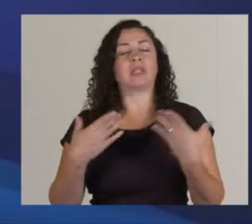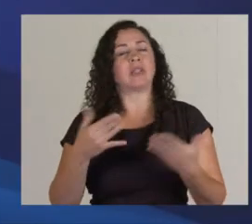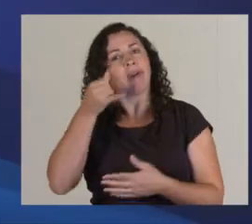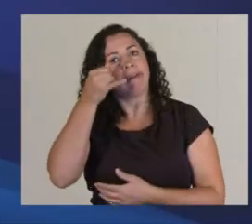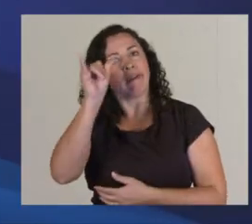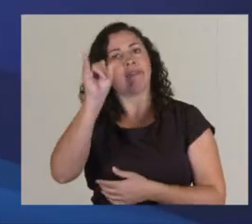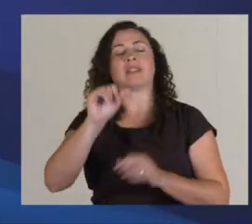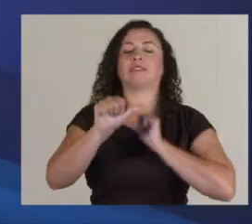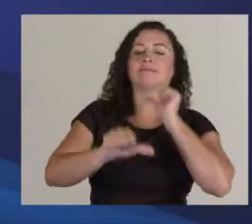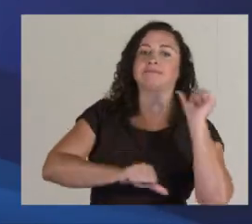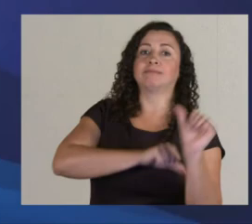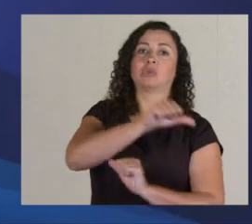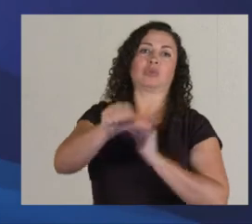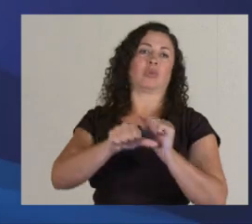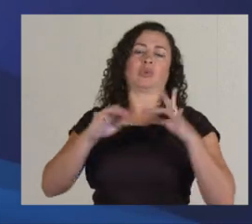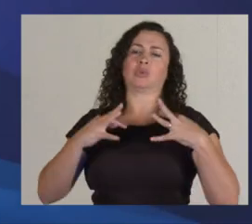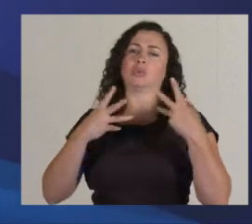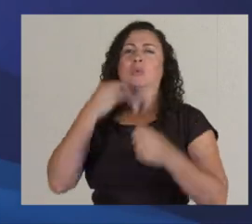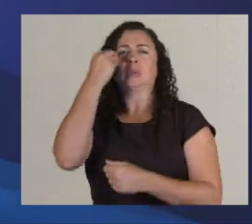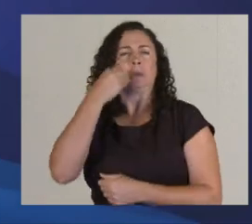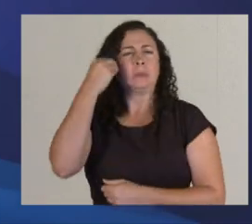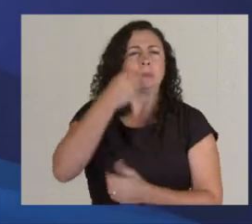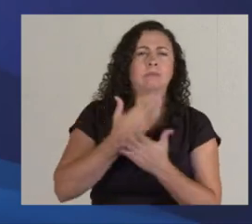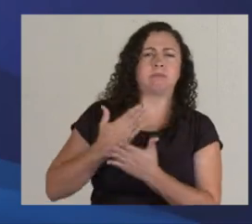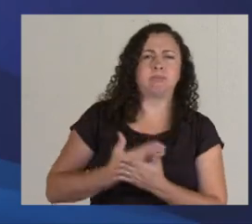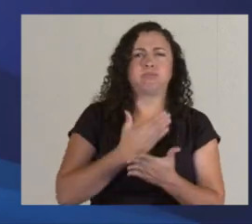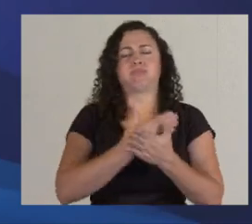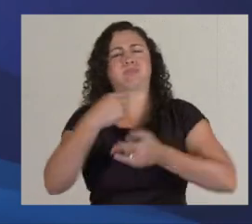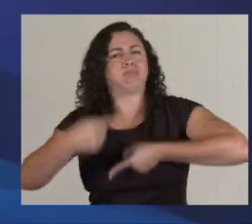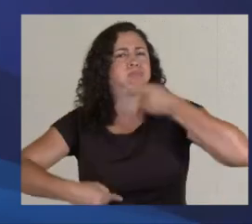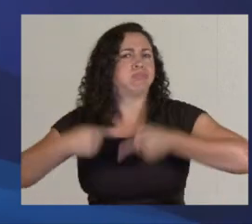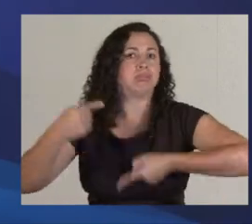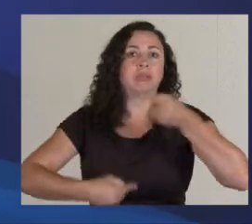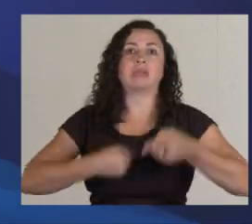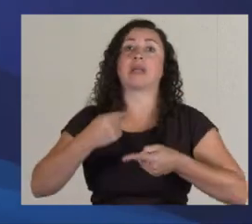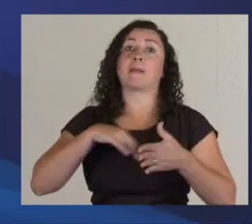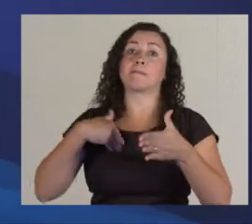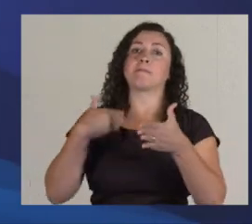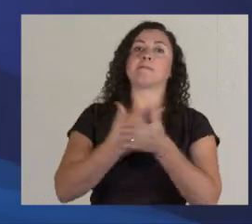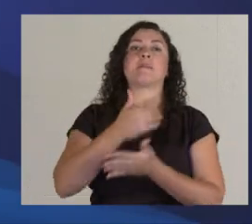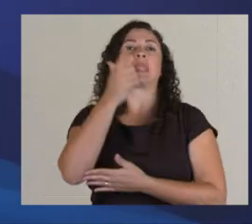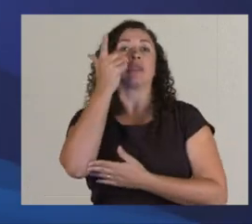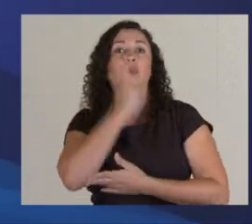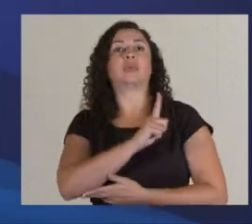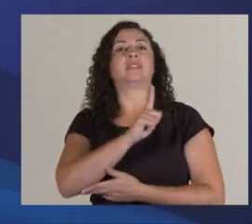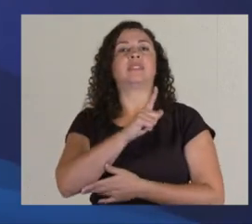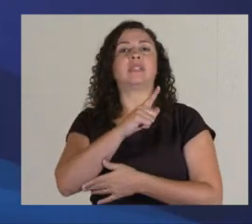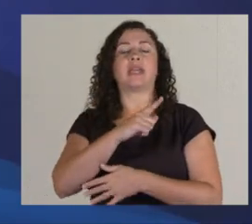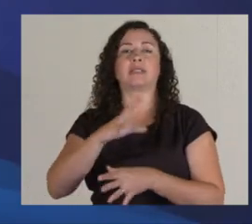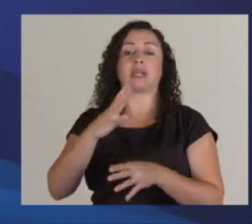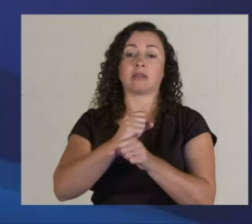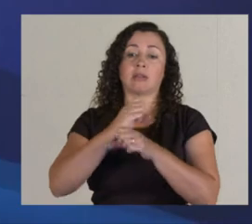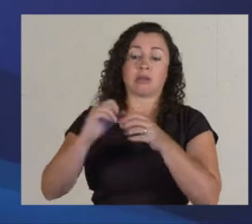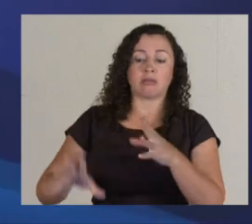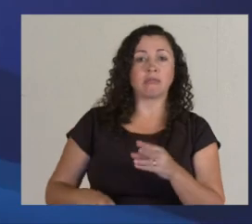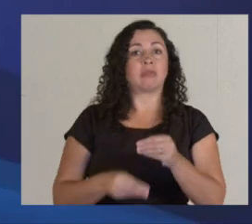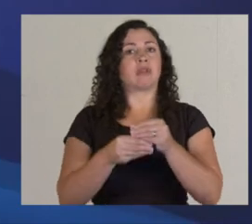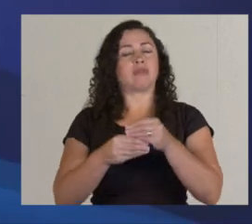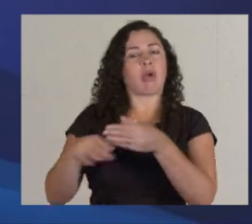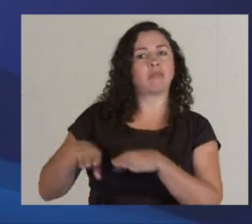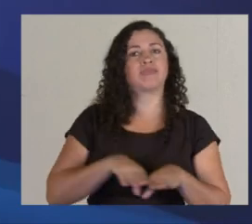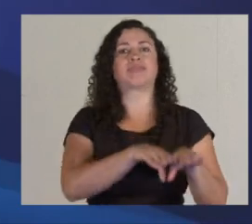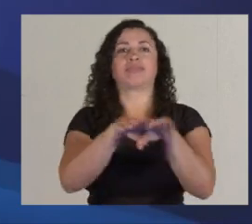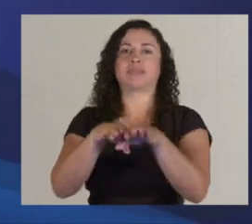para evitar isso, nós fizemos todas as simulações possíveis, todos os estudos, para poder chegar a uma bonificação que